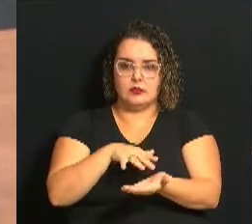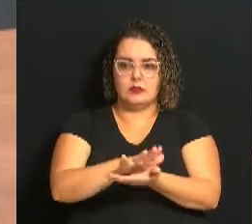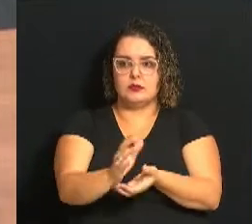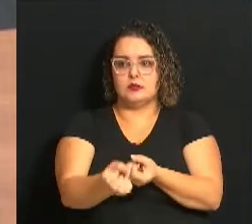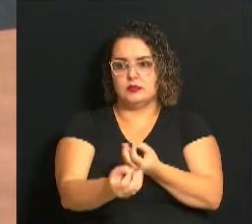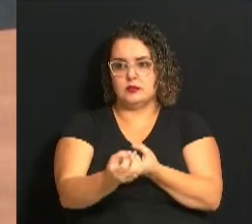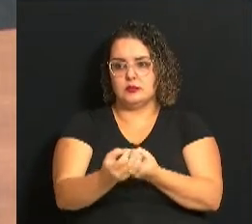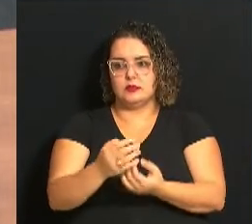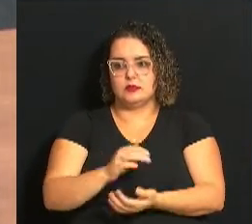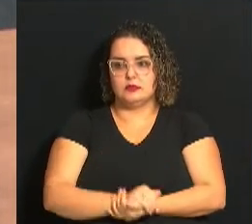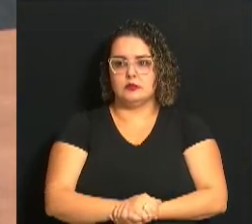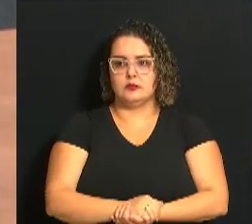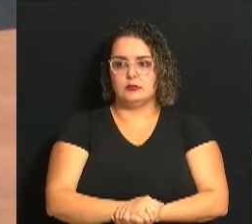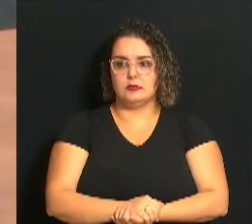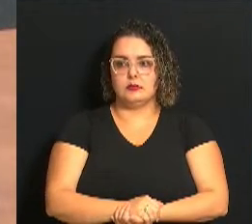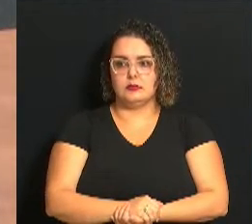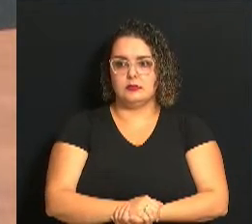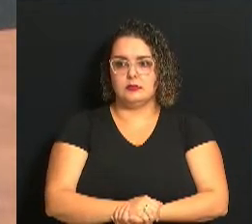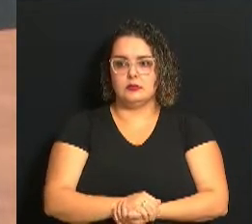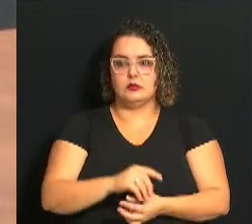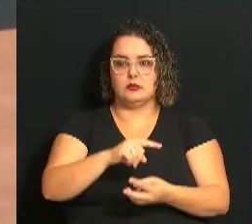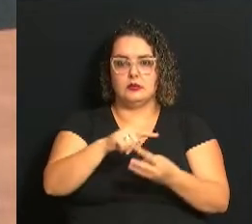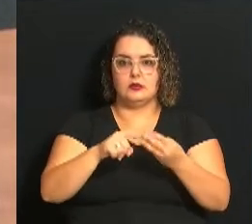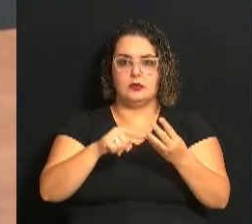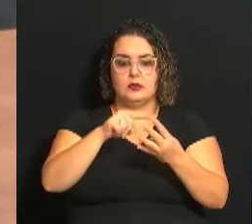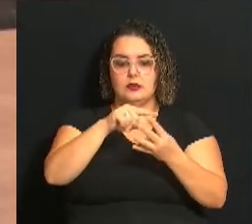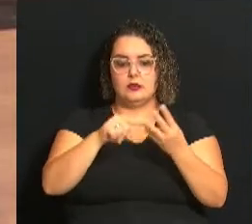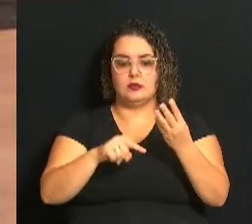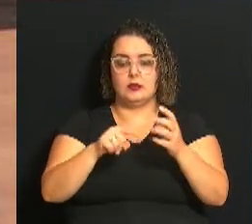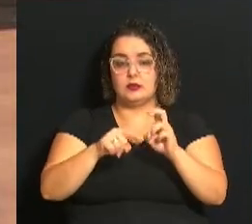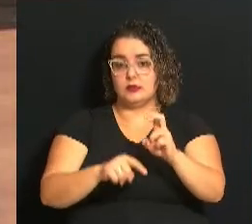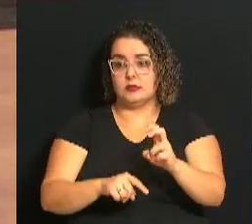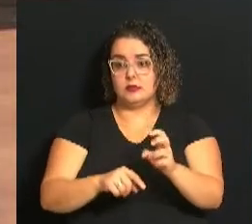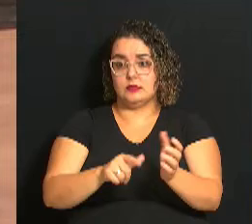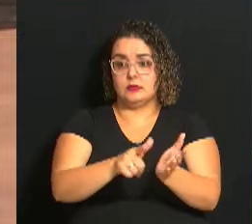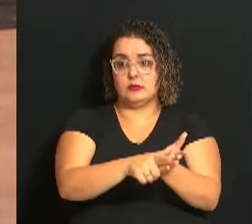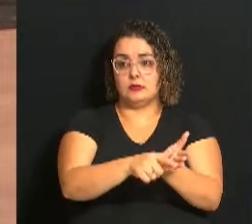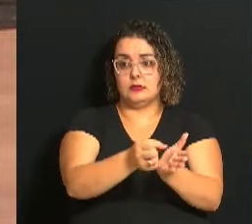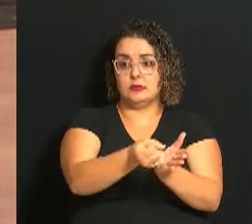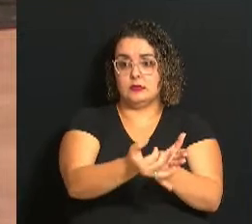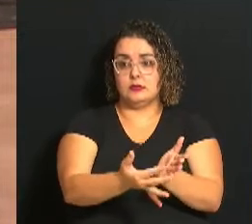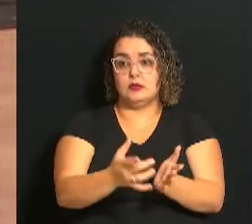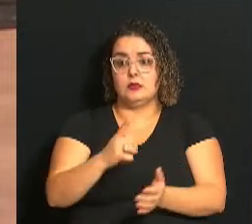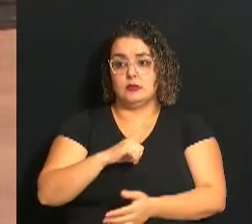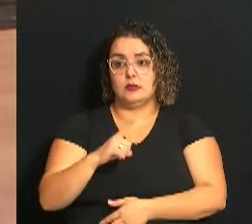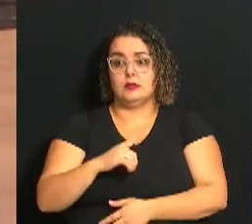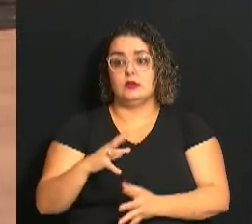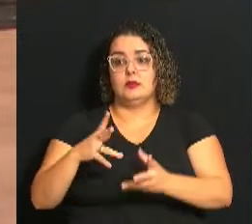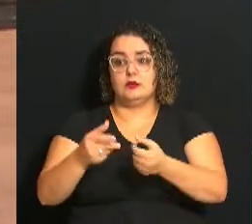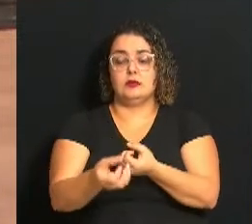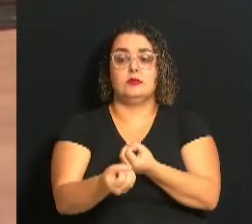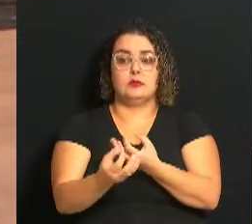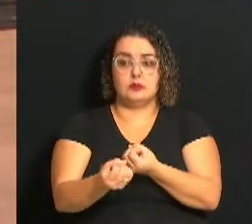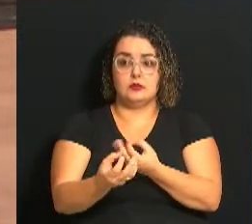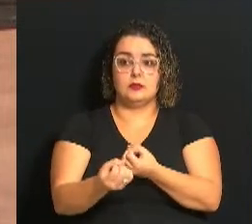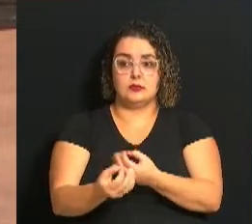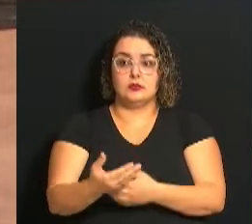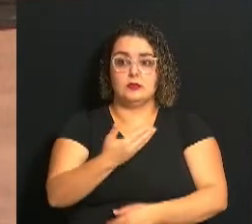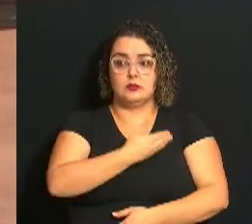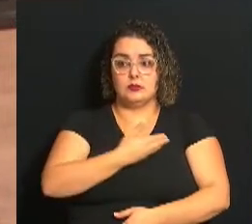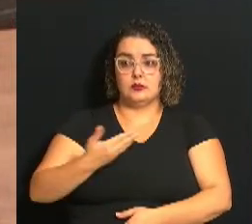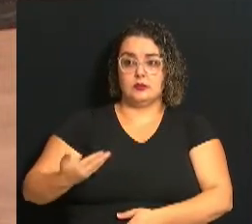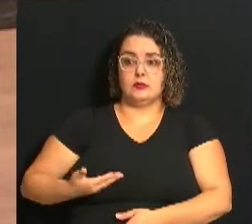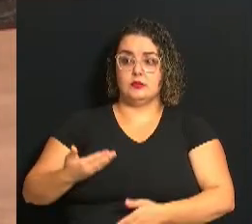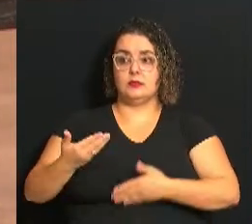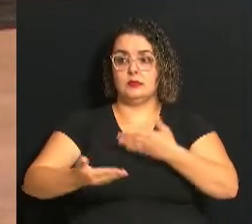aqui tendo que 3, 4, 5 folhas de ficha, a qual a gente tem um banco de dados que todos os funcionários públicos acessam.